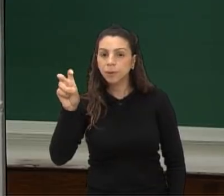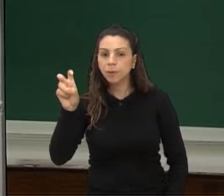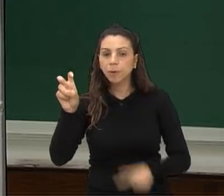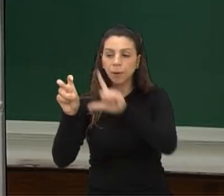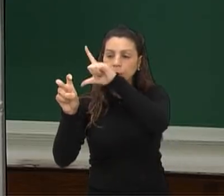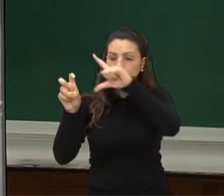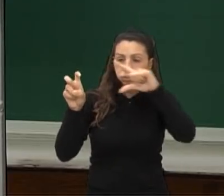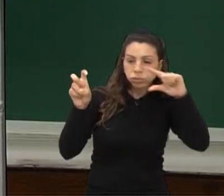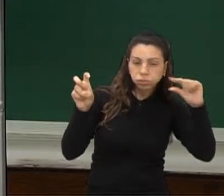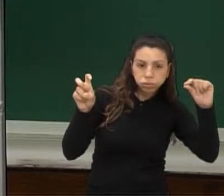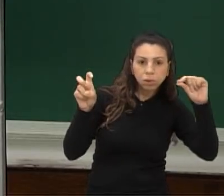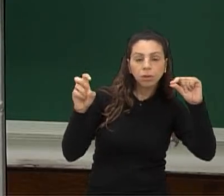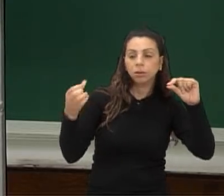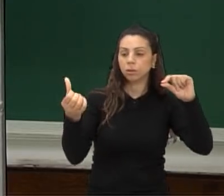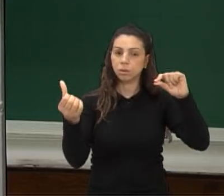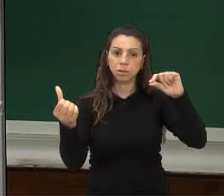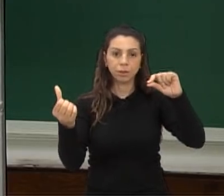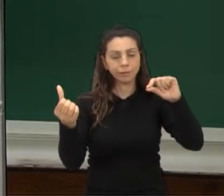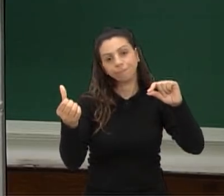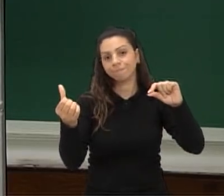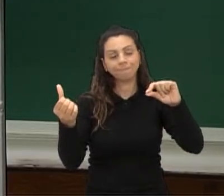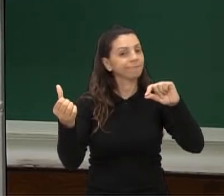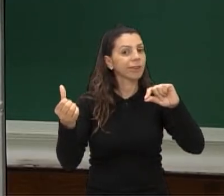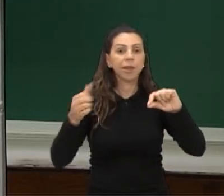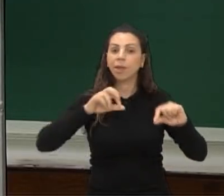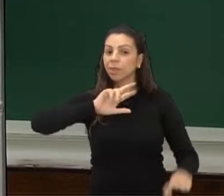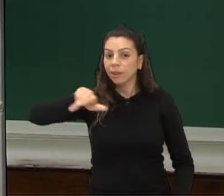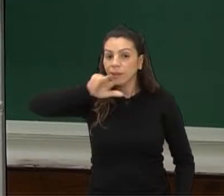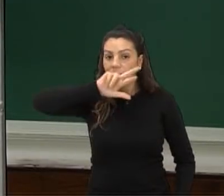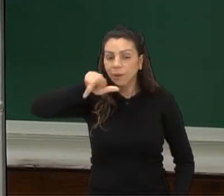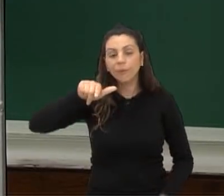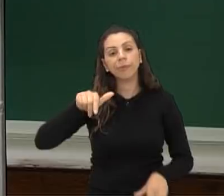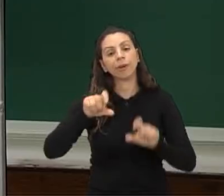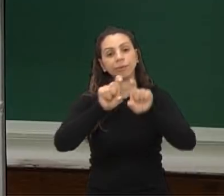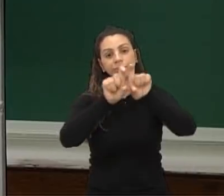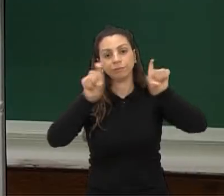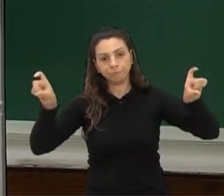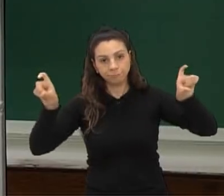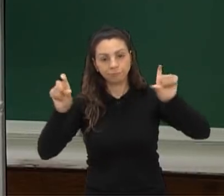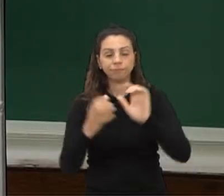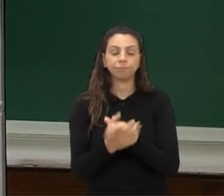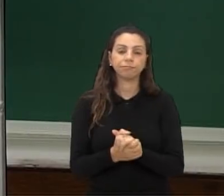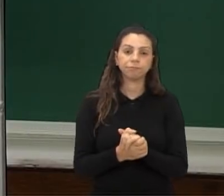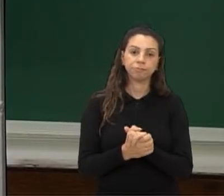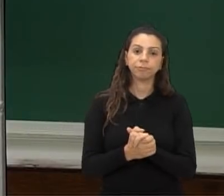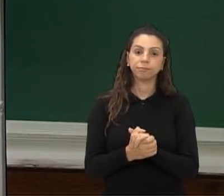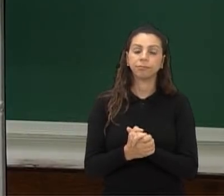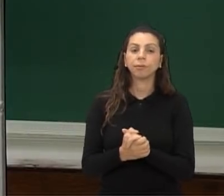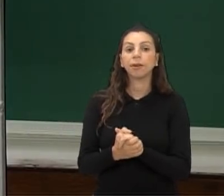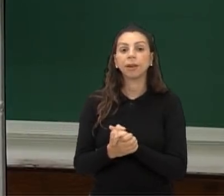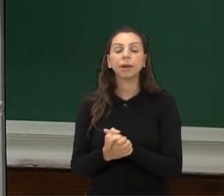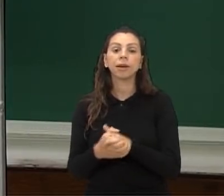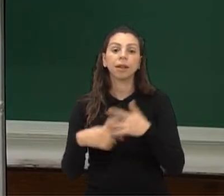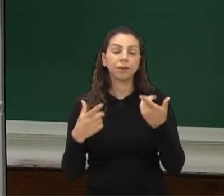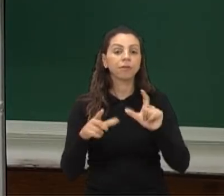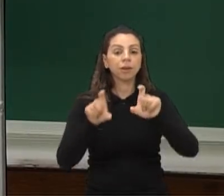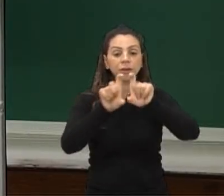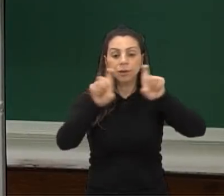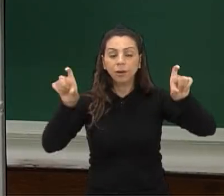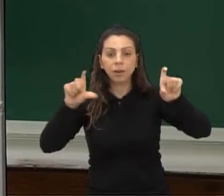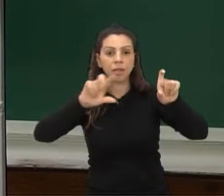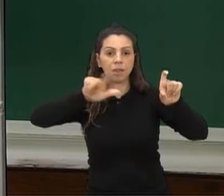é uma equação do primeiro grau. Na letra C, nós temos 15 vezes x menos 5 menor